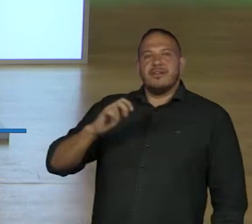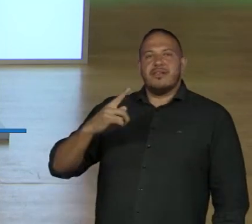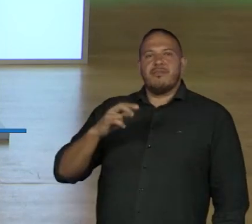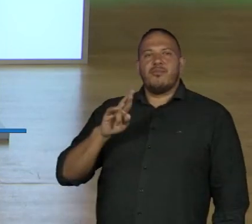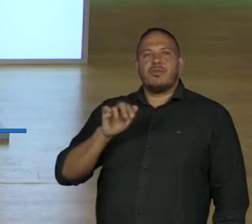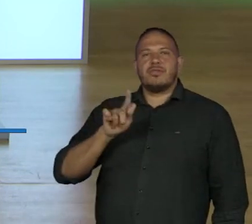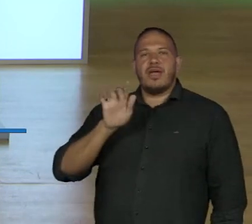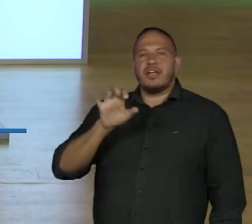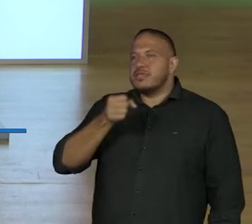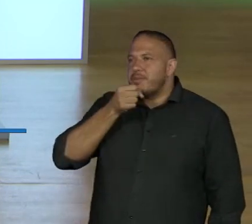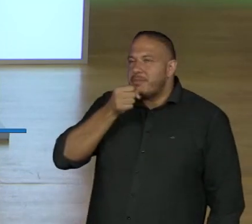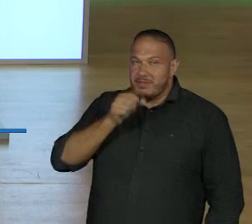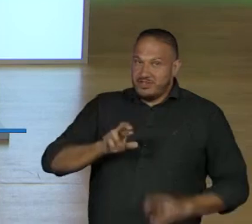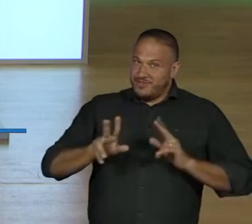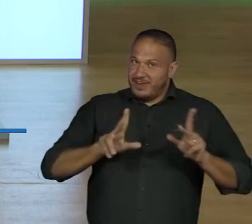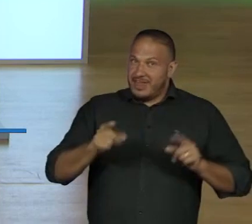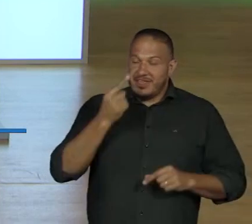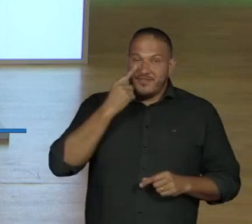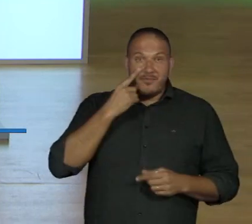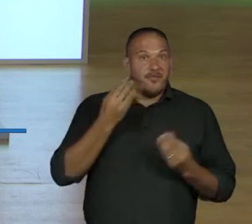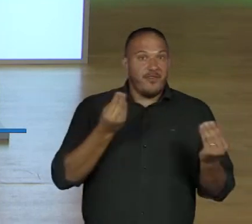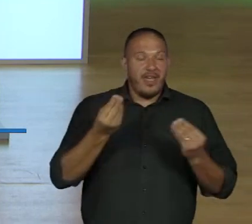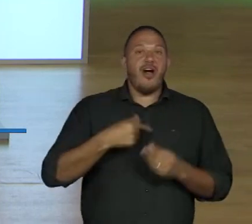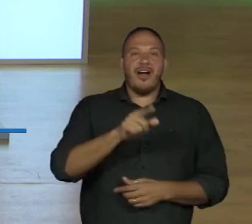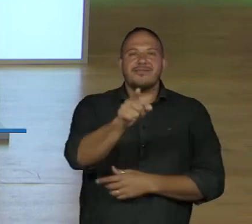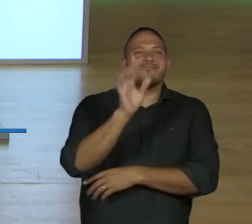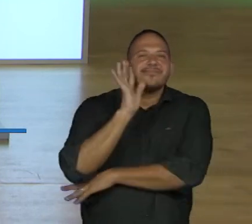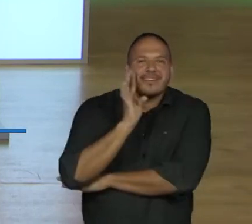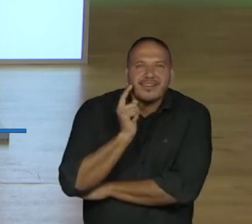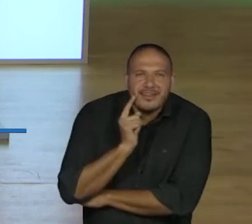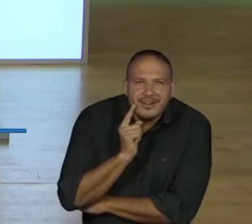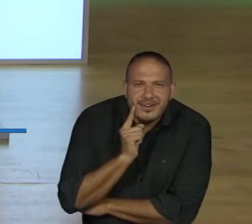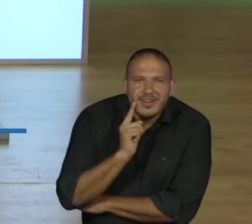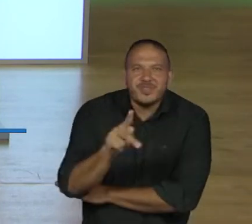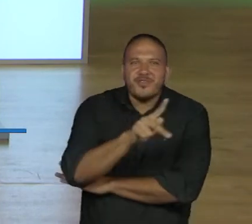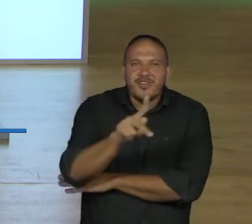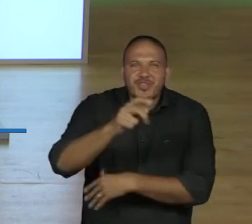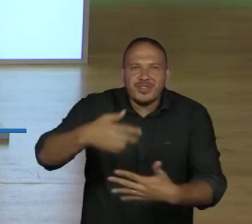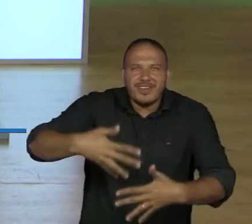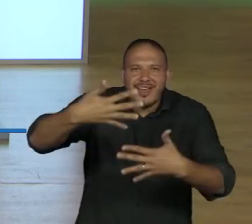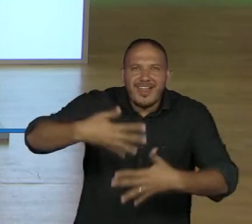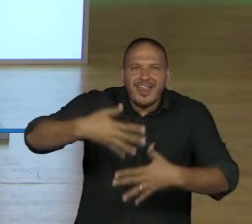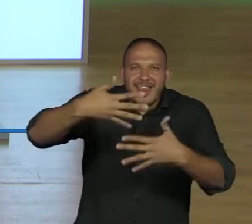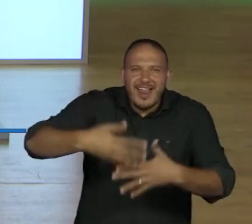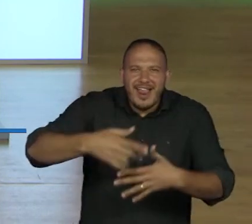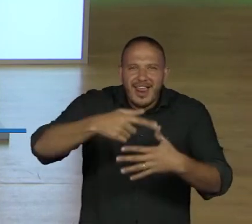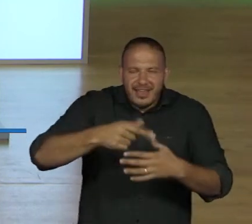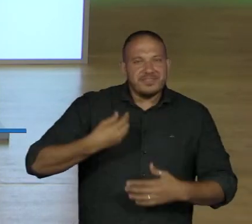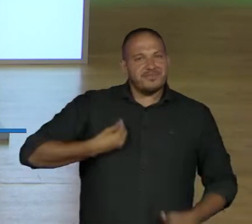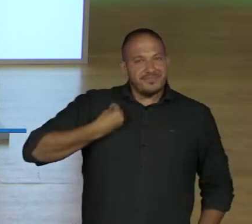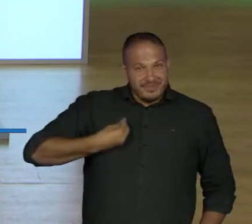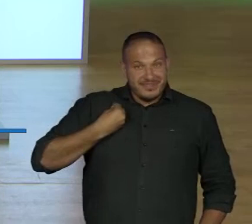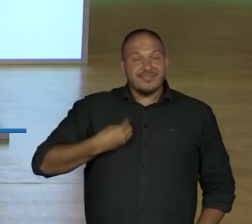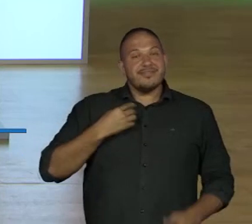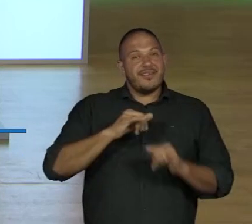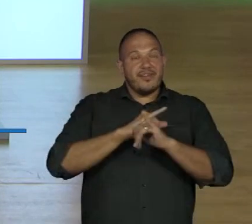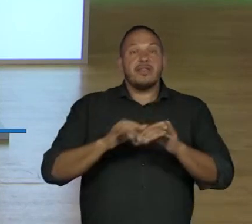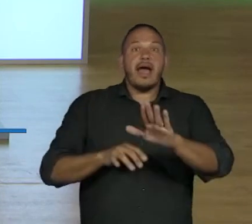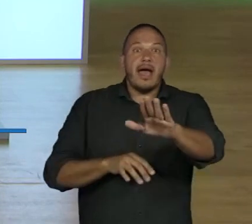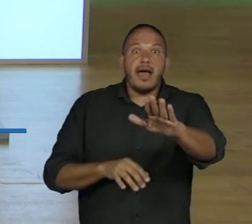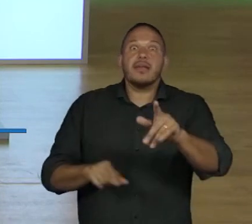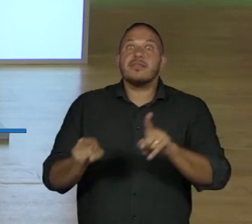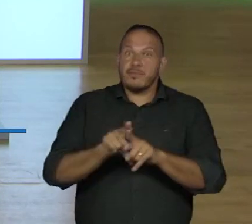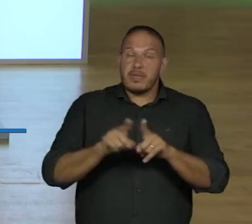sabem dizer? Vamos Vários lá, turminha? professores participando também aí do chat, ainda marcando presença. E lembrar, aí. né, professora